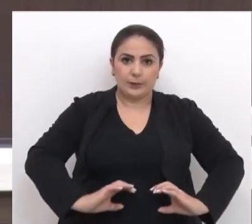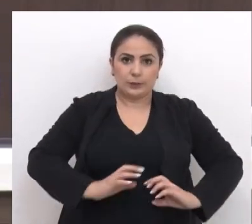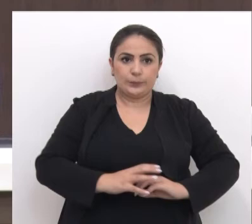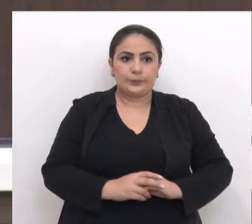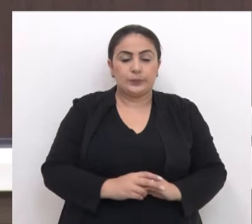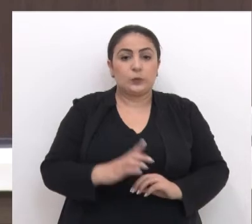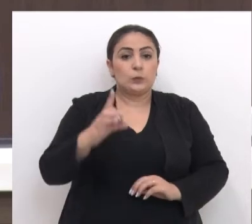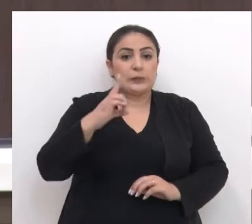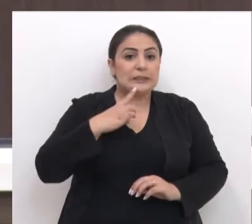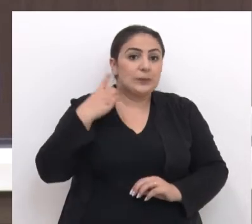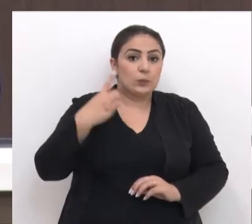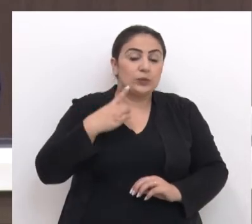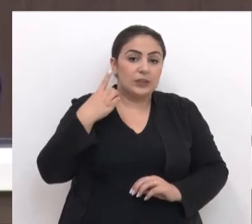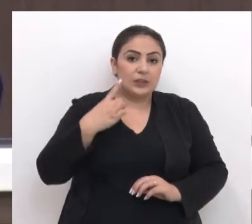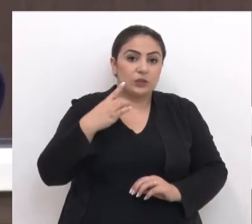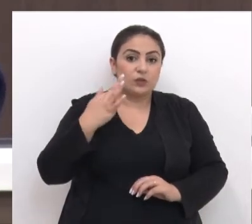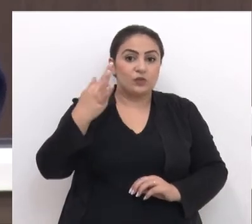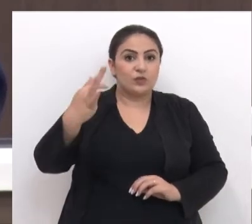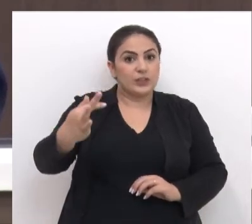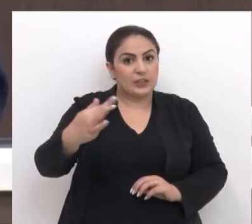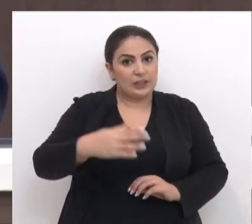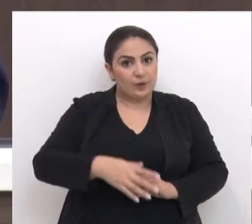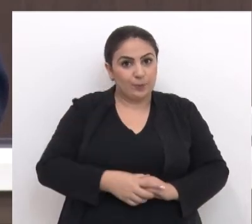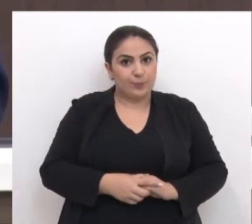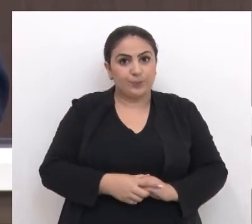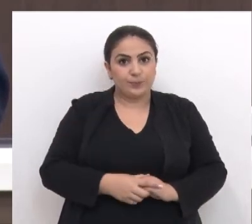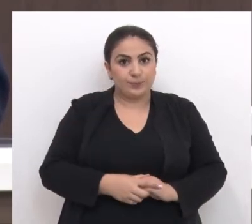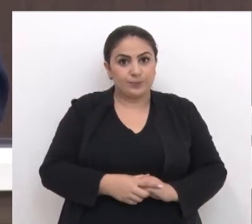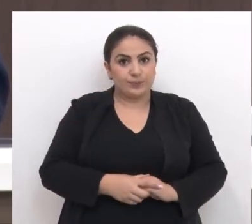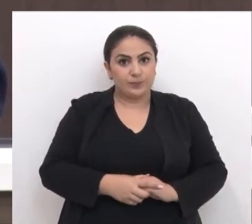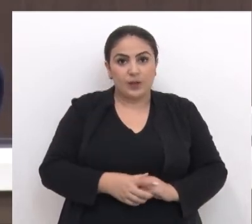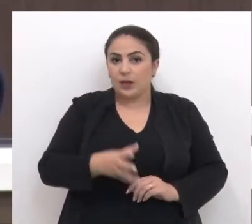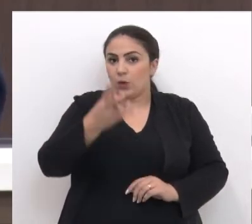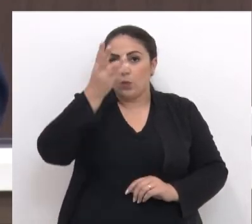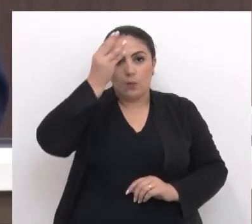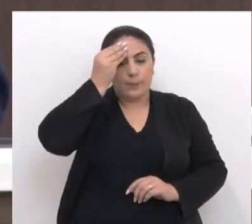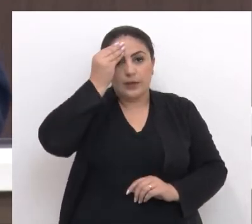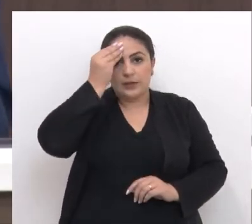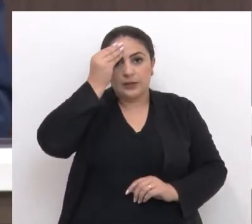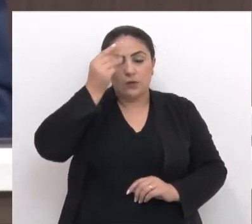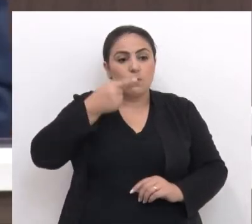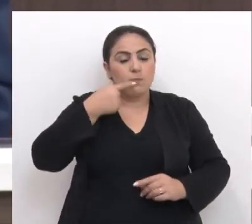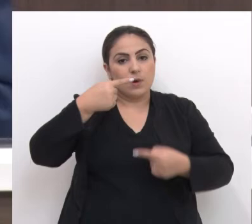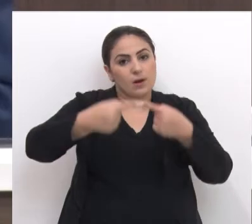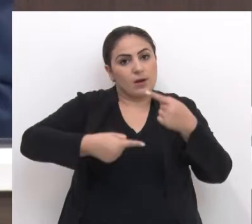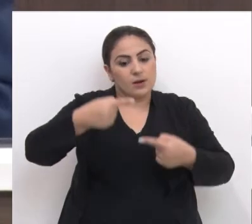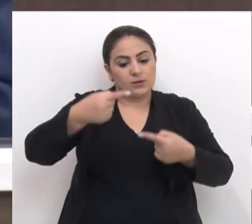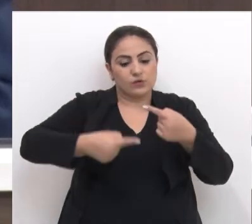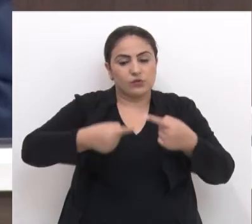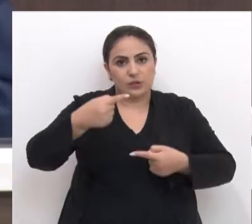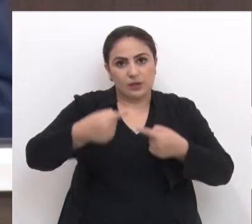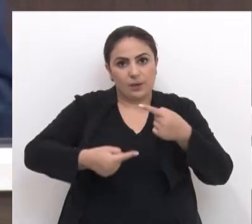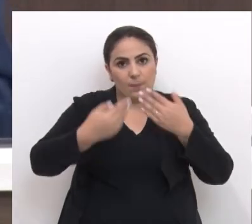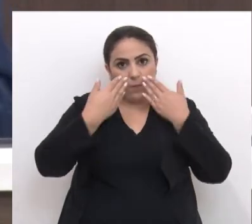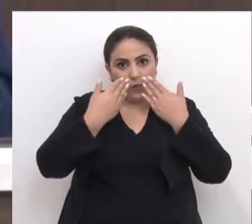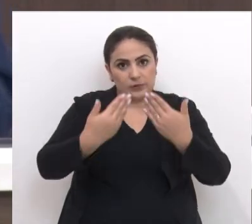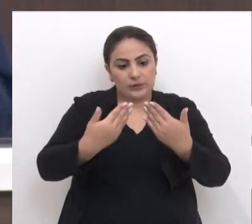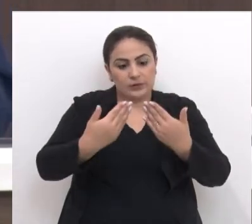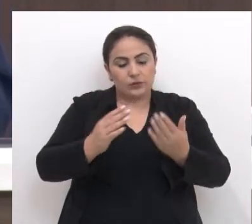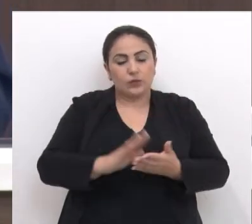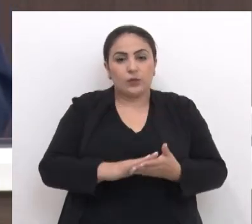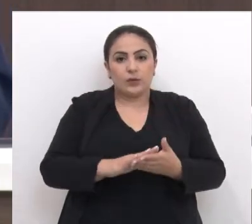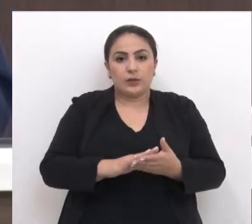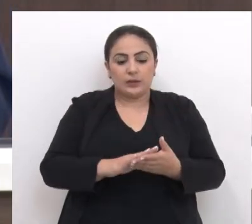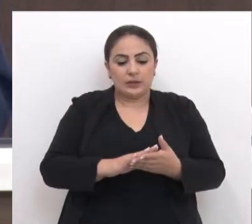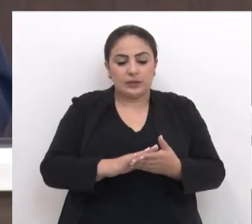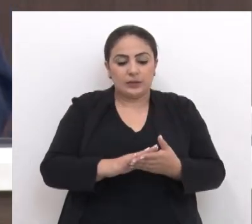vexatório do deputado federal, que, não compreendendo uma crítica apresentada